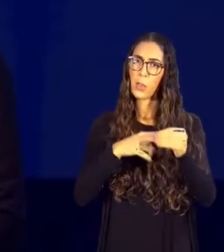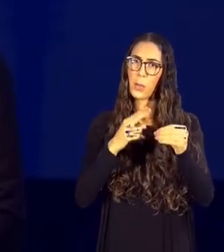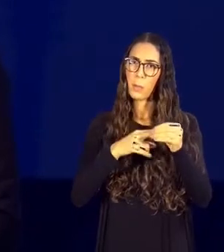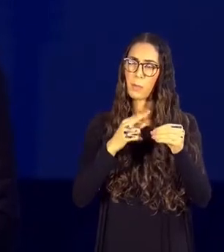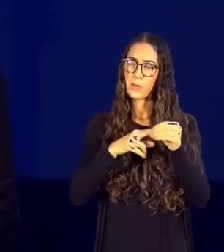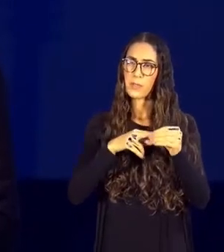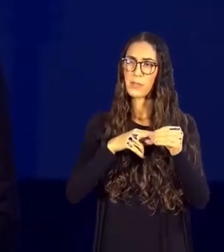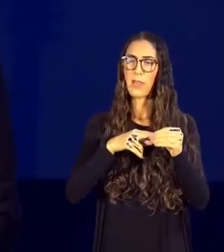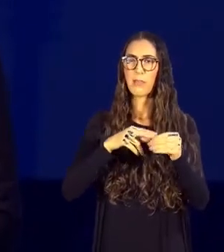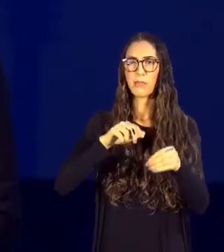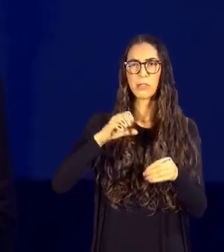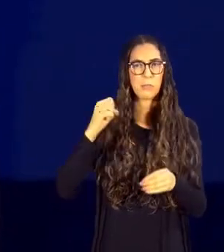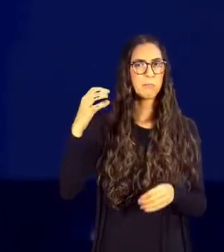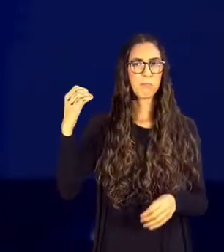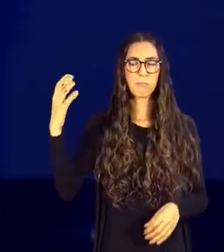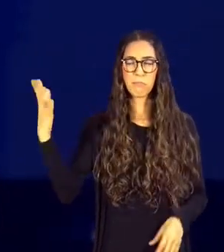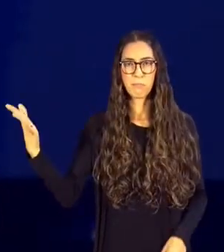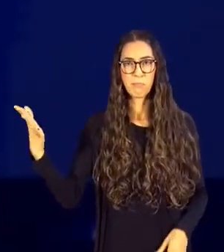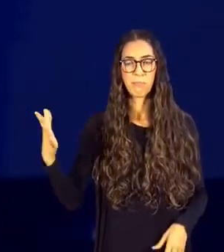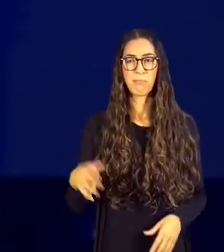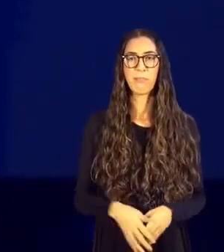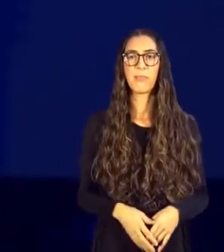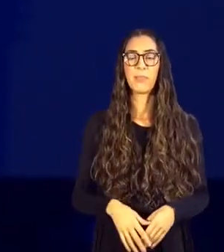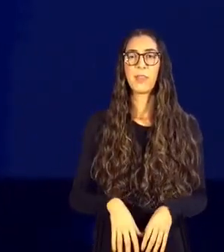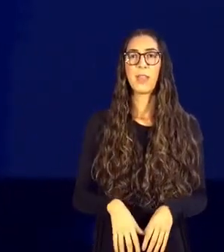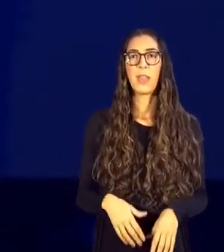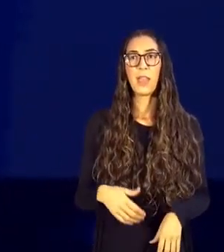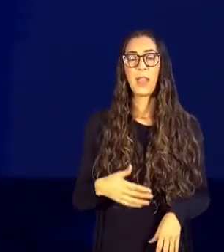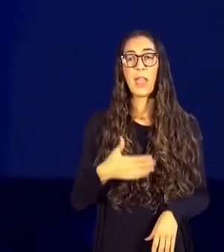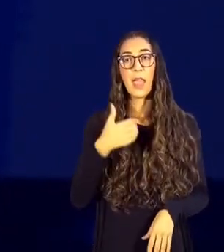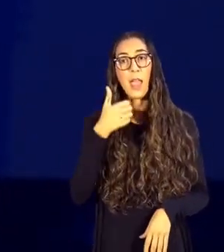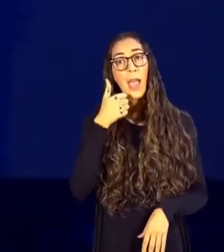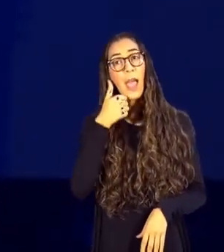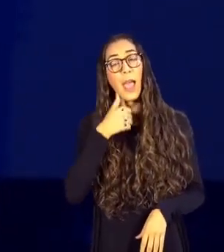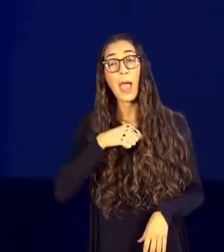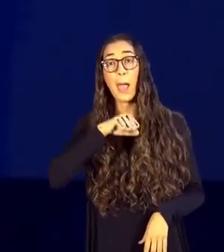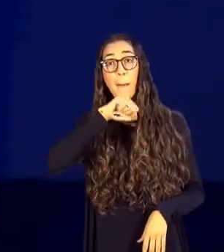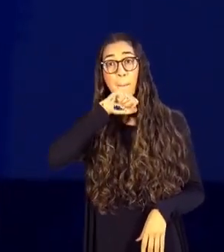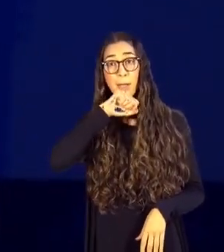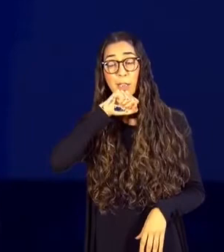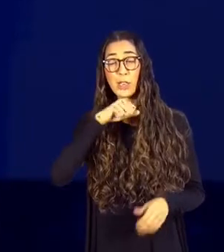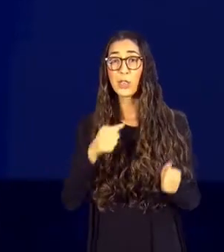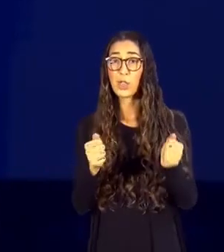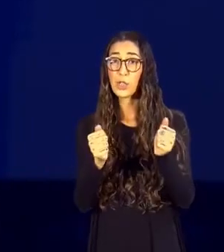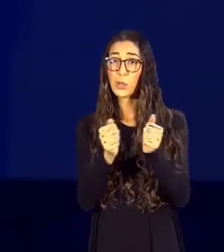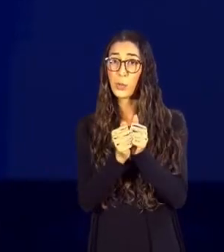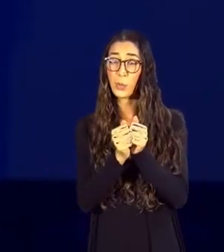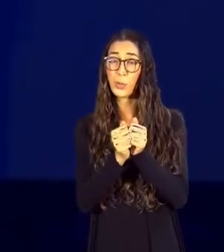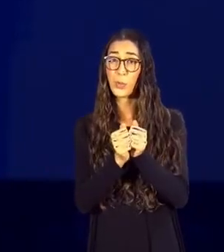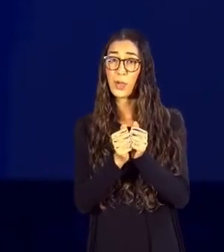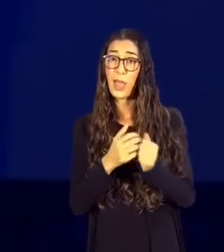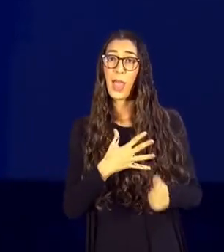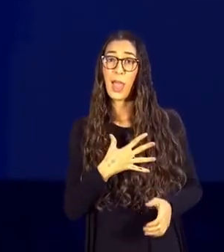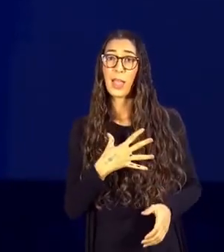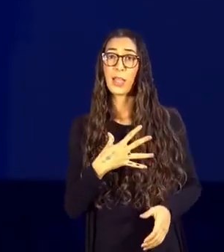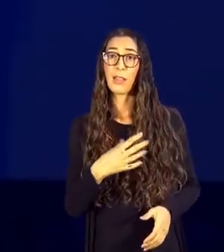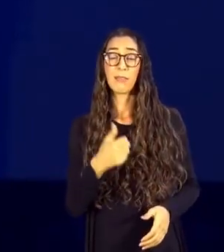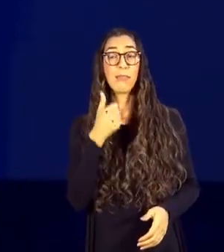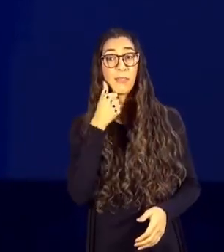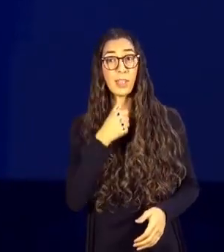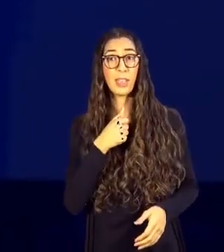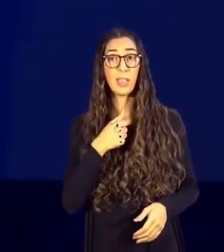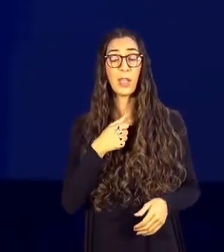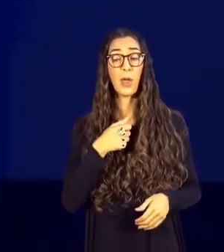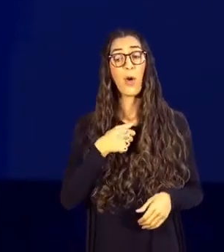A mãe e a filha foram no mercado fazer compra e quando chegaram viram o pai enforcado. Se enforcou em casa, tirou a